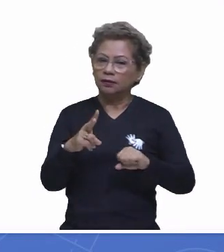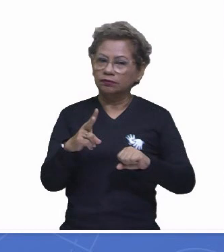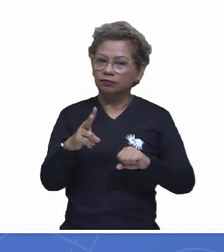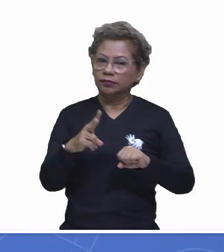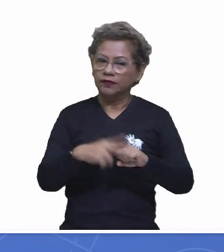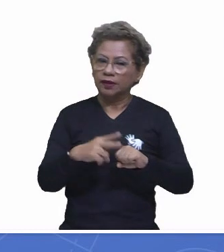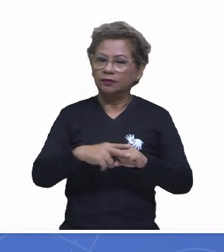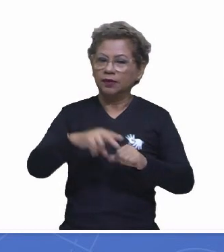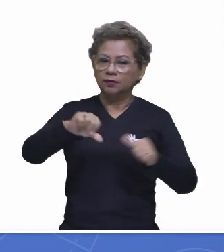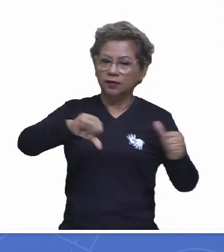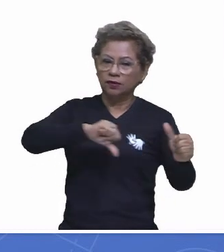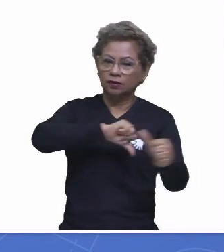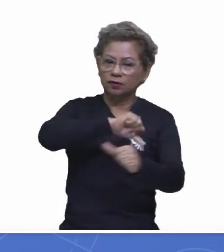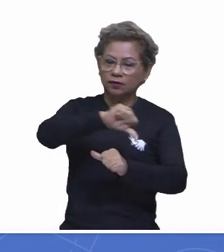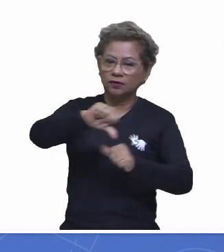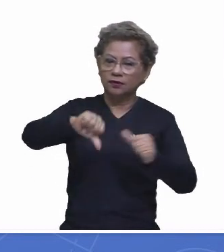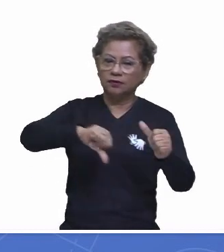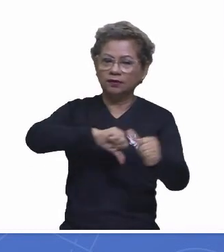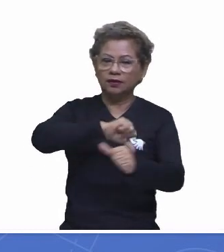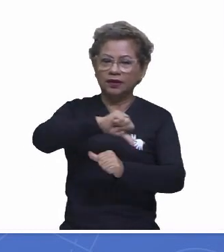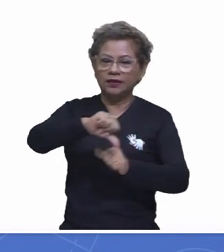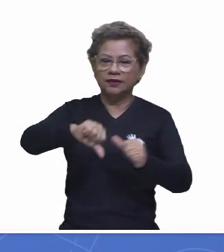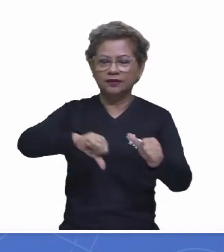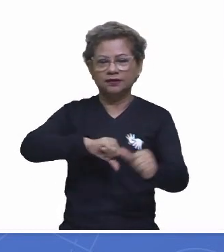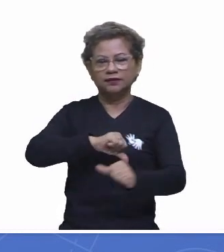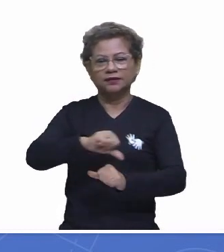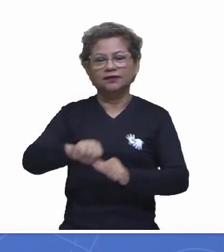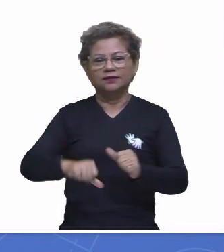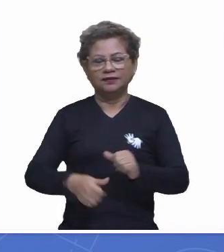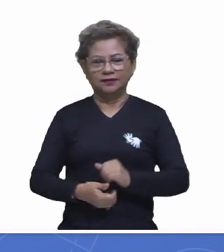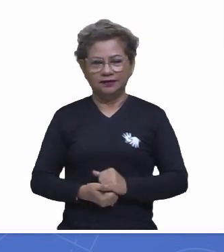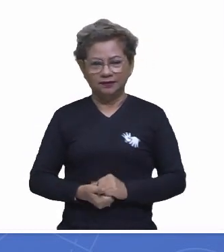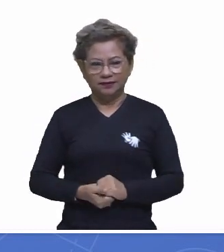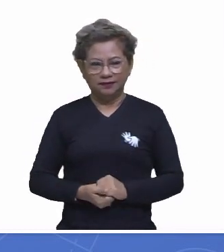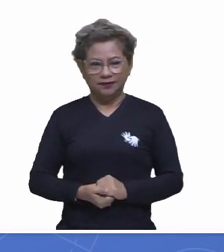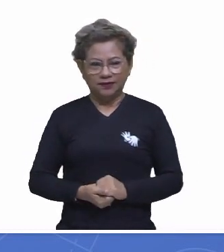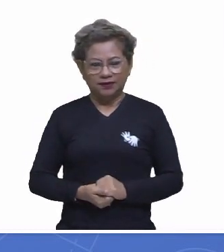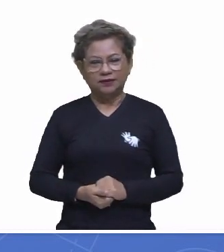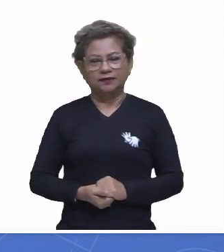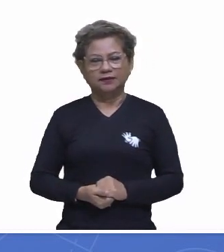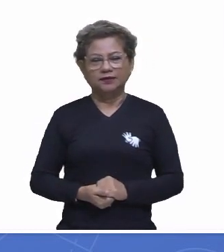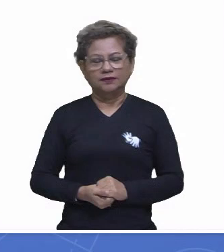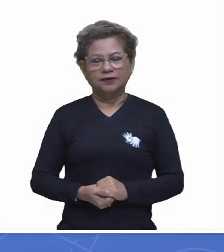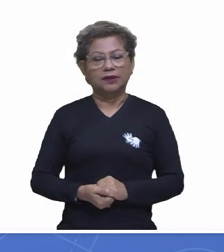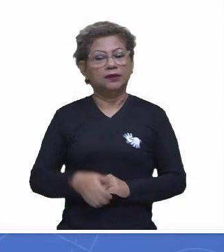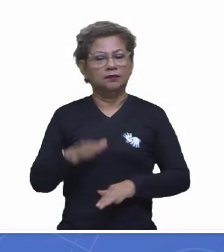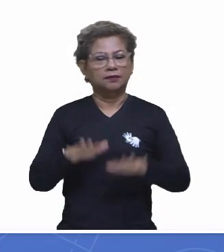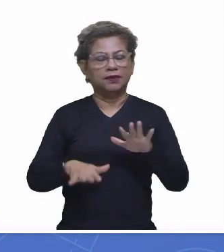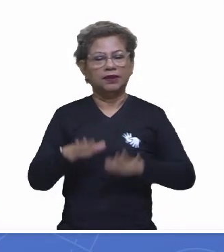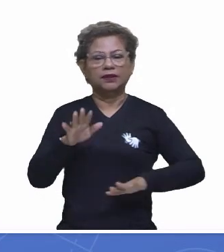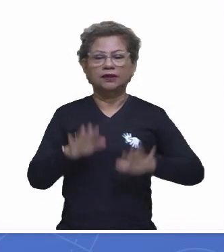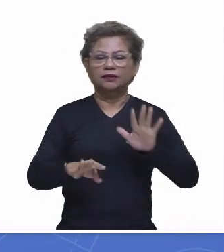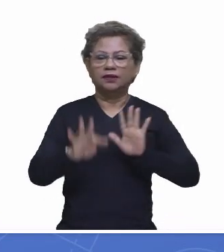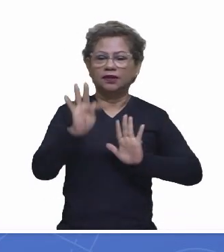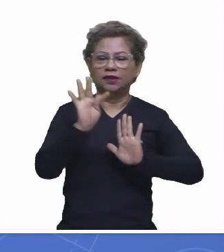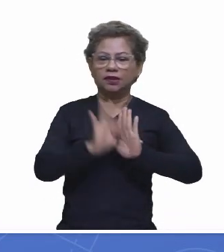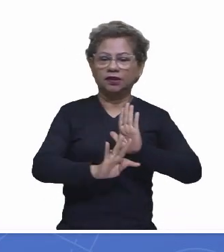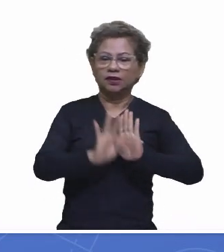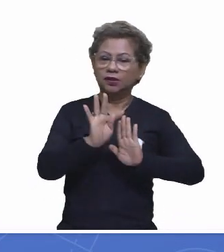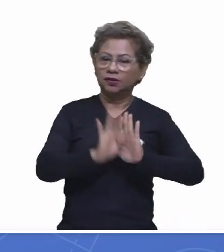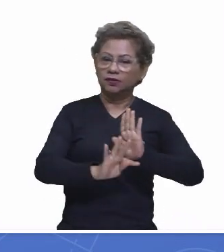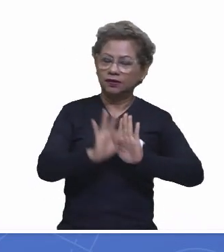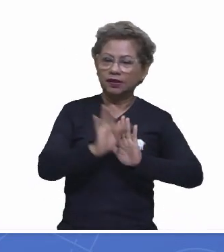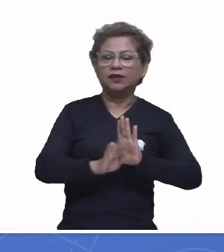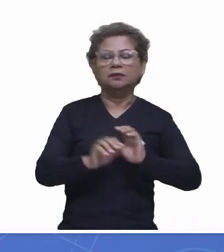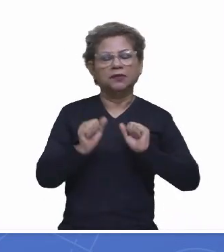de posição. Ora, então, um substantivo pode se tornar um adjetivo, né, dependendo do contexto, tá? E, ora, pode haver